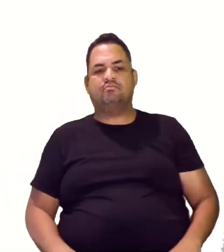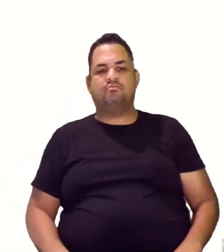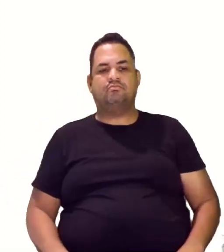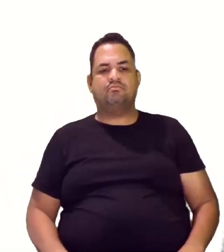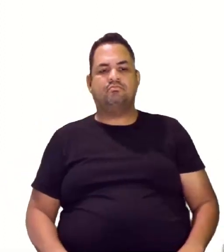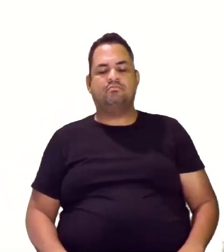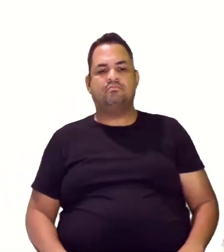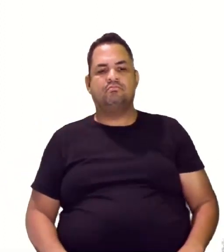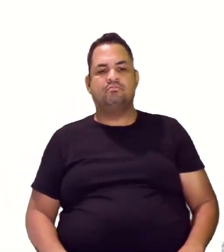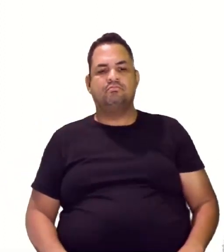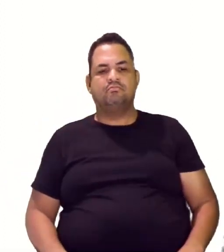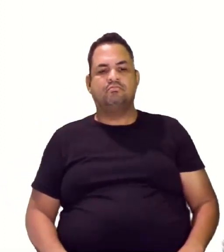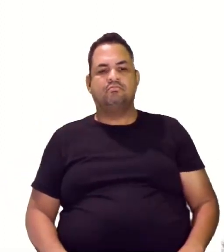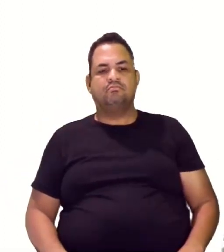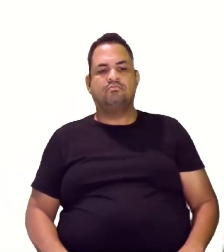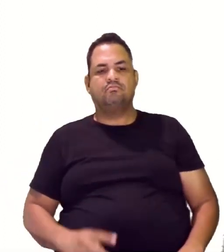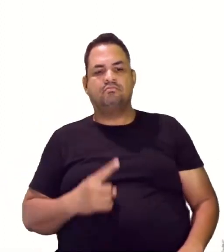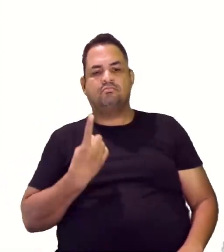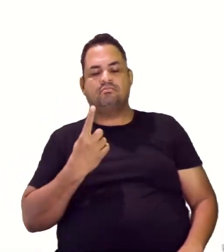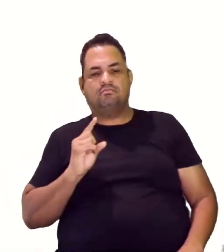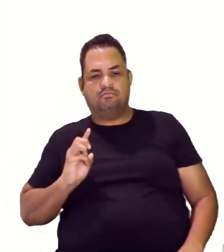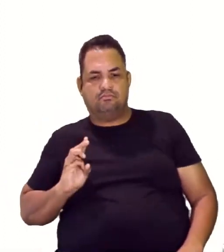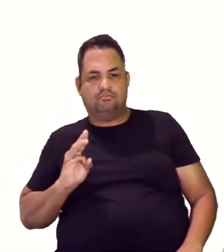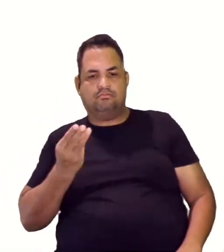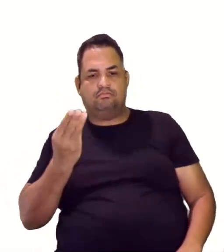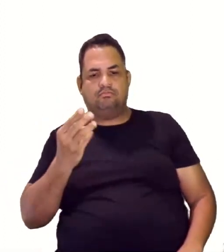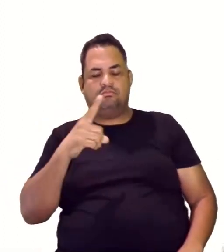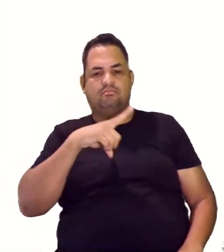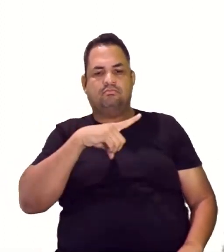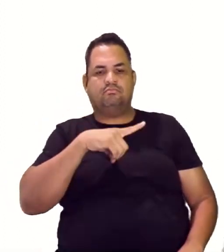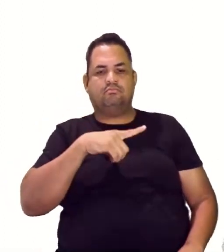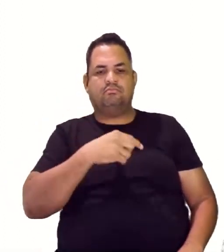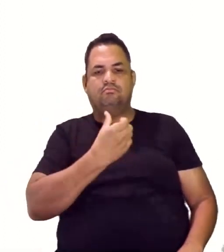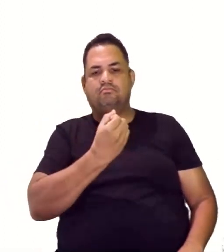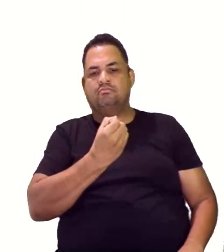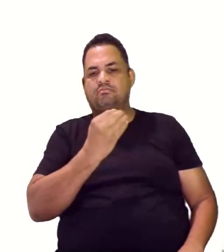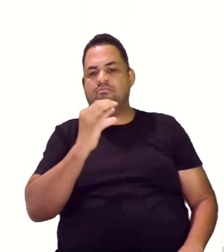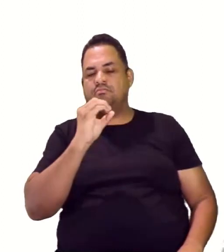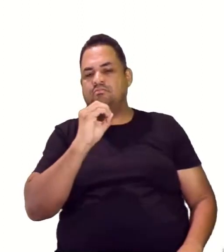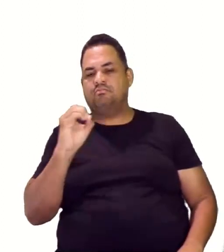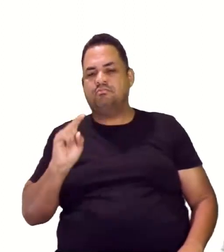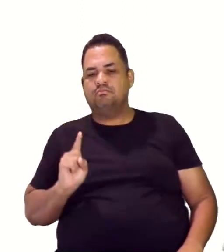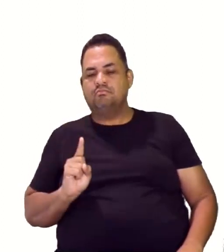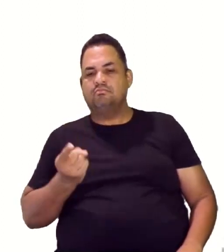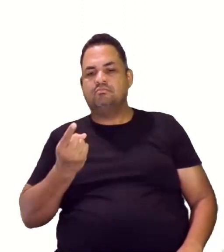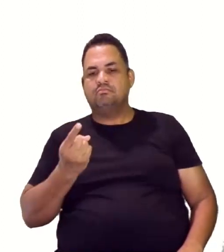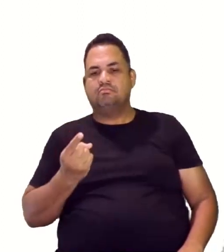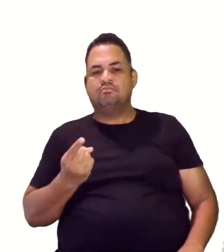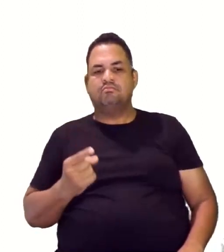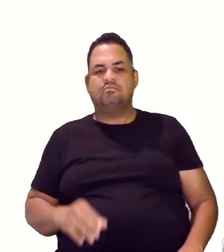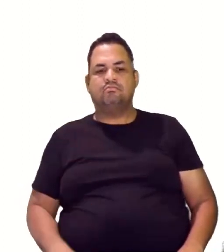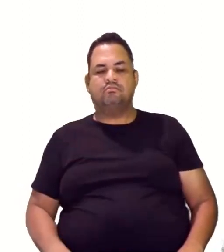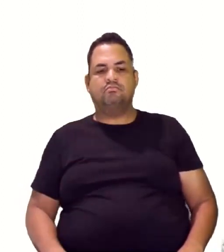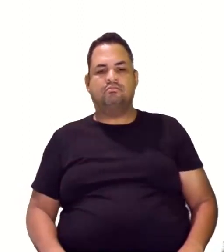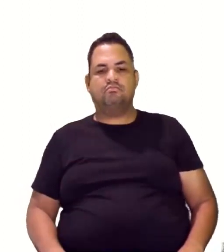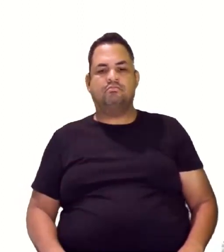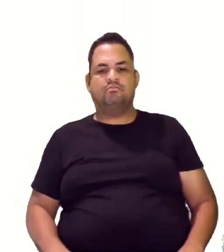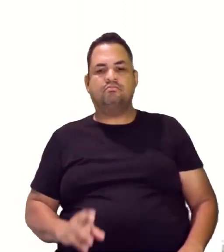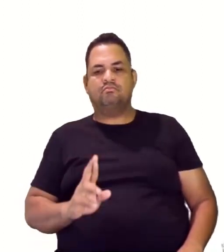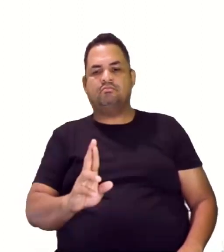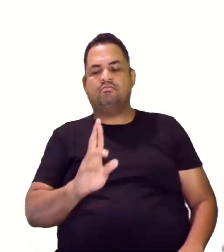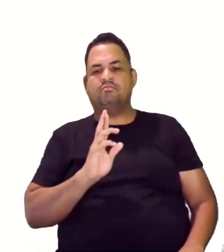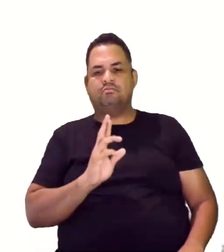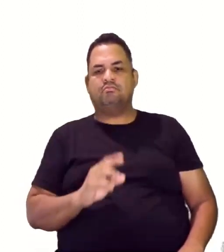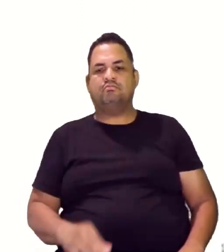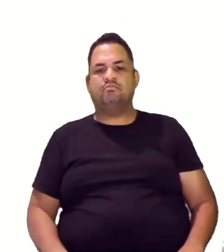lá, passou a ter 1 milhão e tinha 600 mil. Então com certeza, né? O